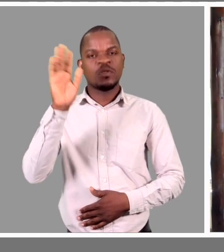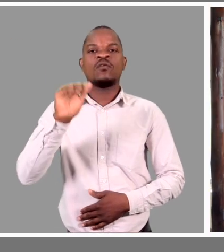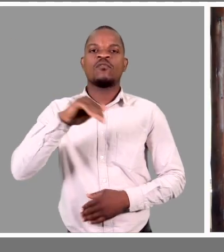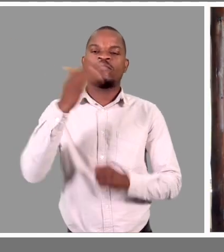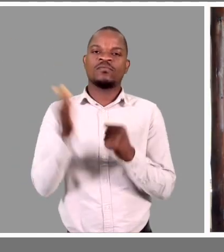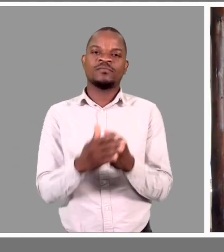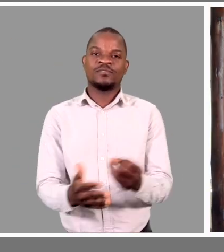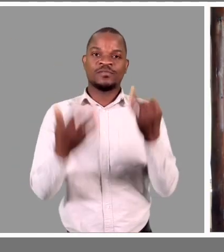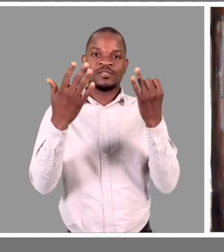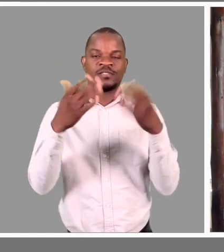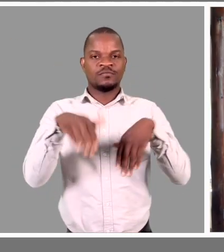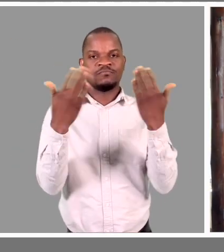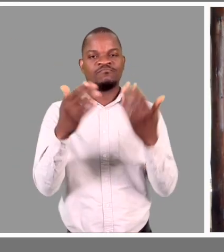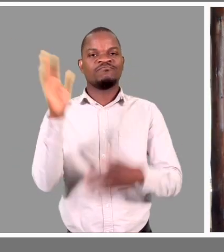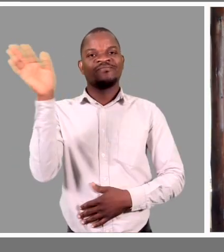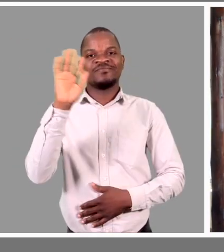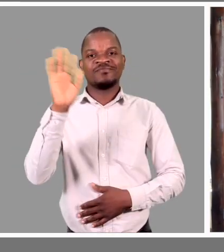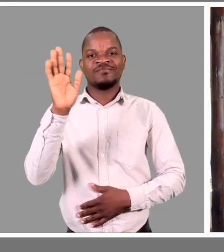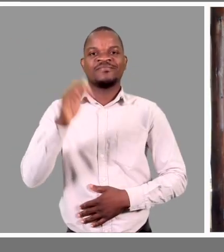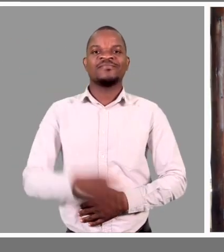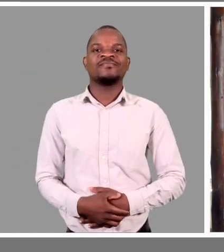Música Música